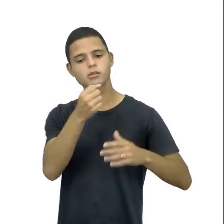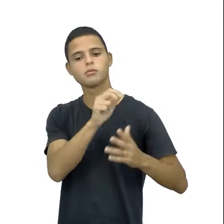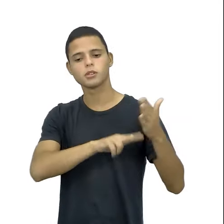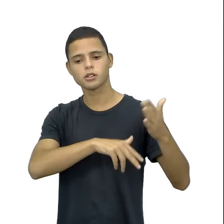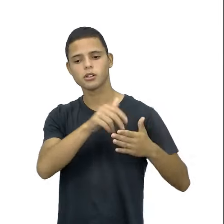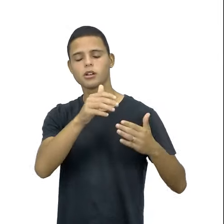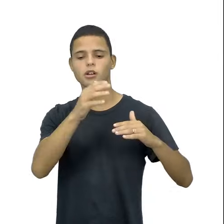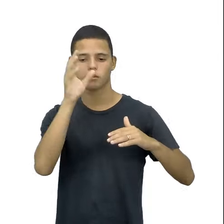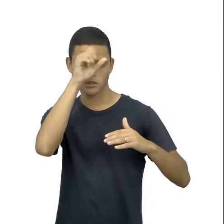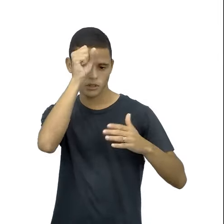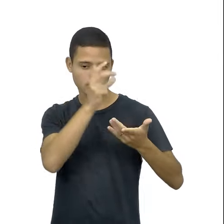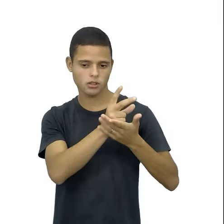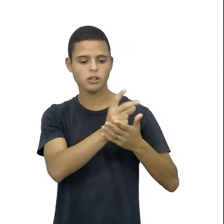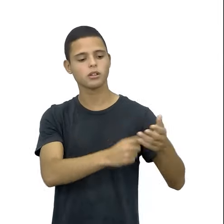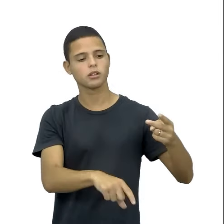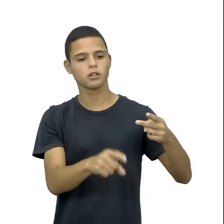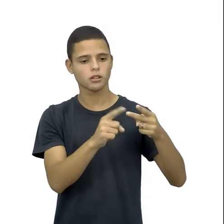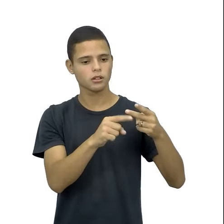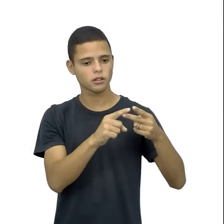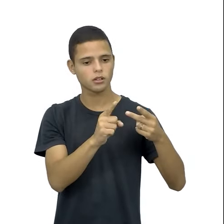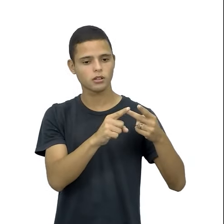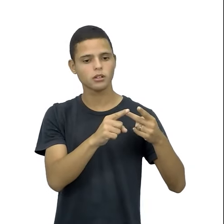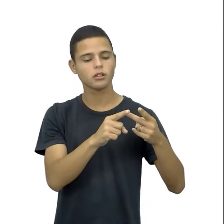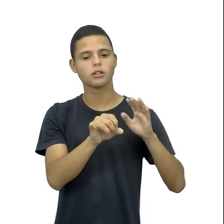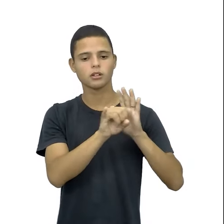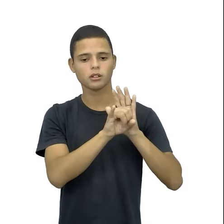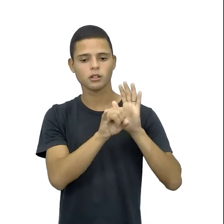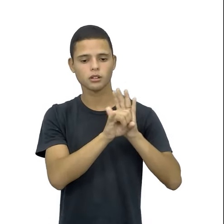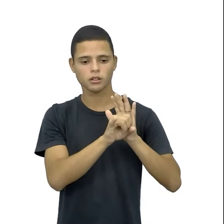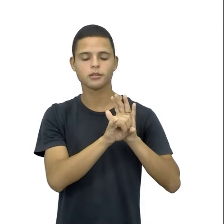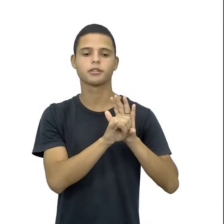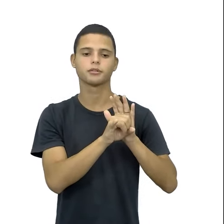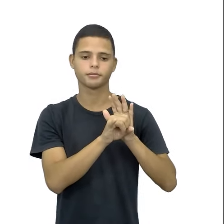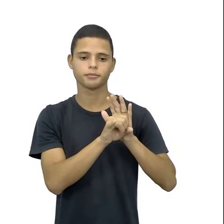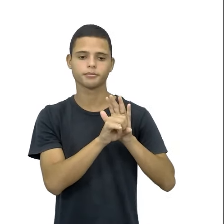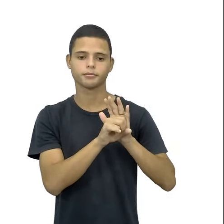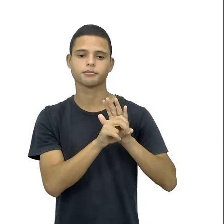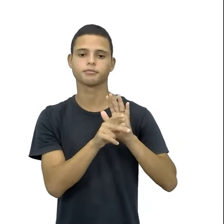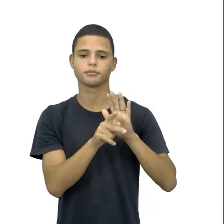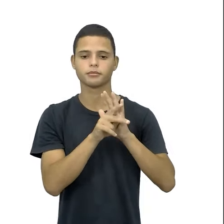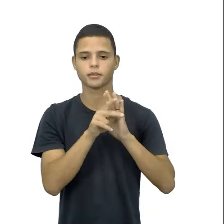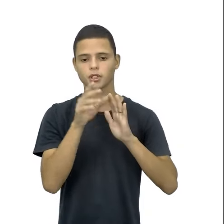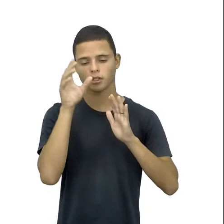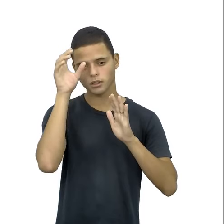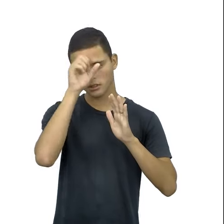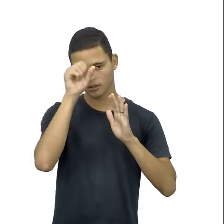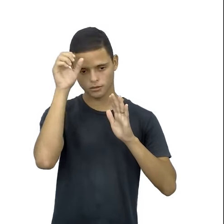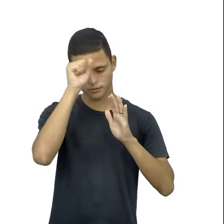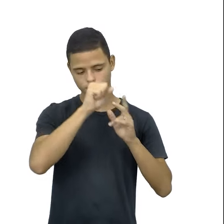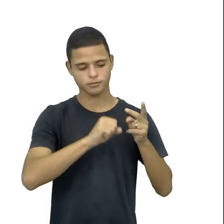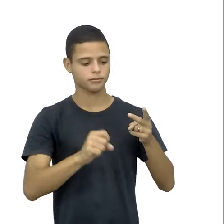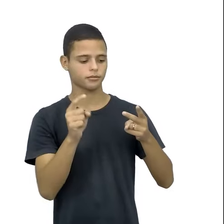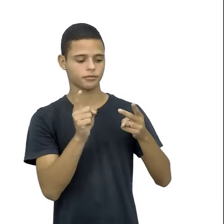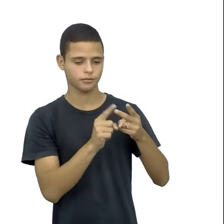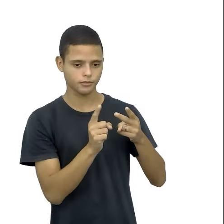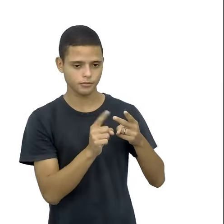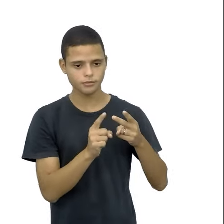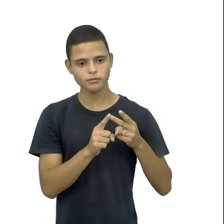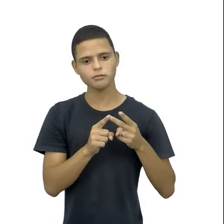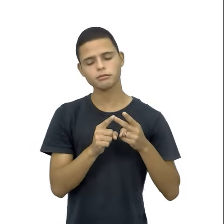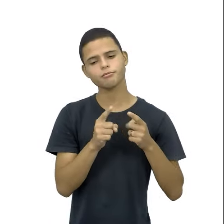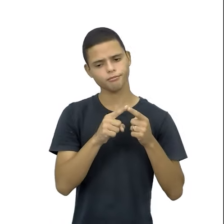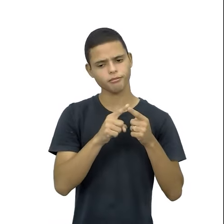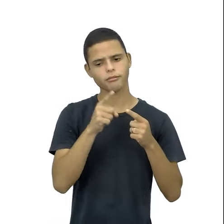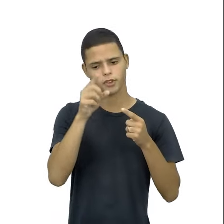Sempre, à luz das formações de etapa, tá? E de ano e série, conforme que vocês